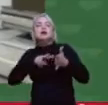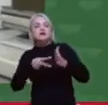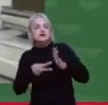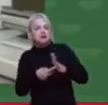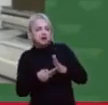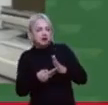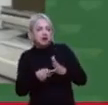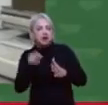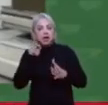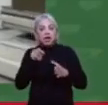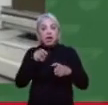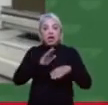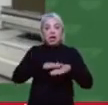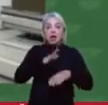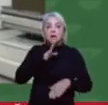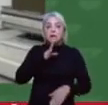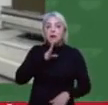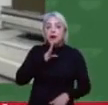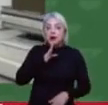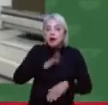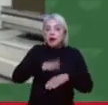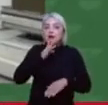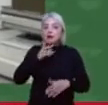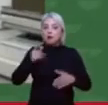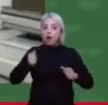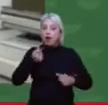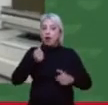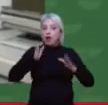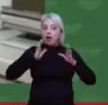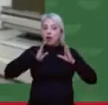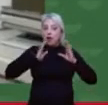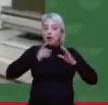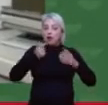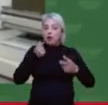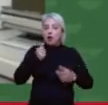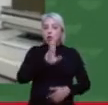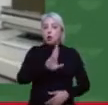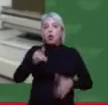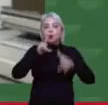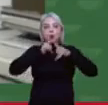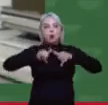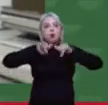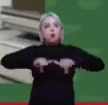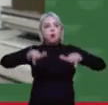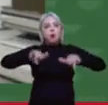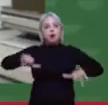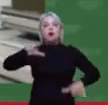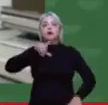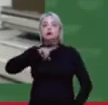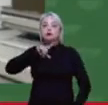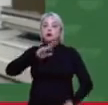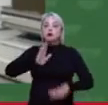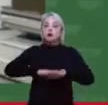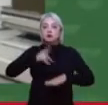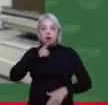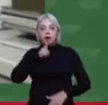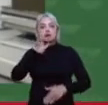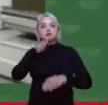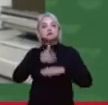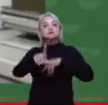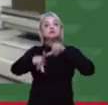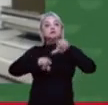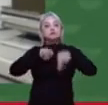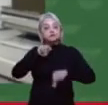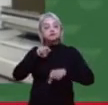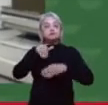Quer dizer que aqueles mais conhecidos, com mais condições, com mais nome divulgado, são os que terão mais condições de se